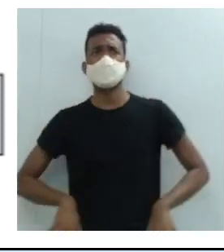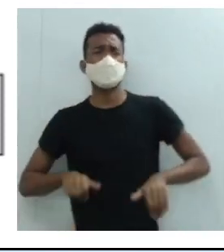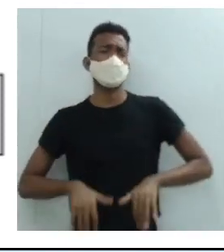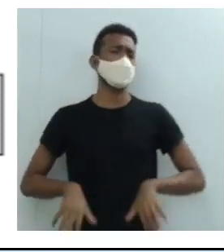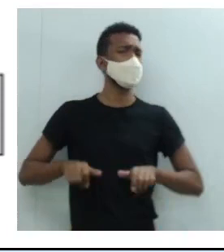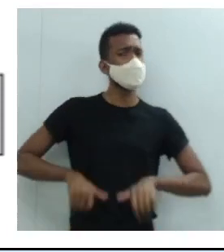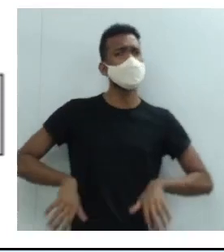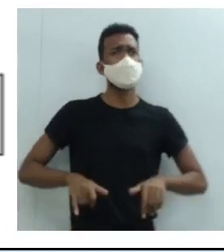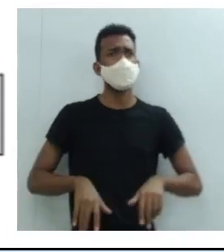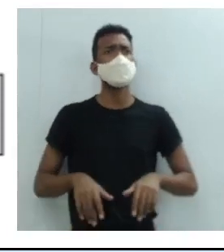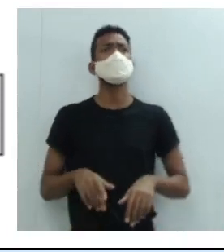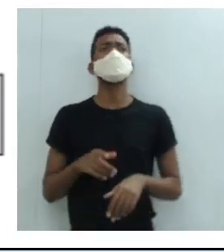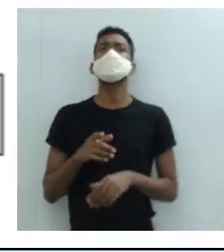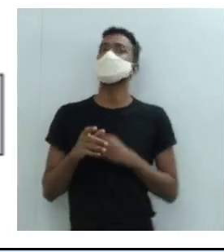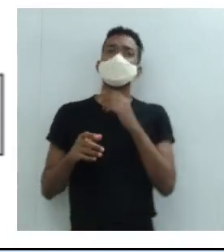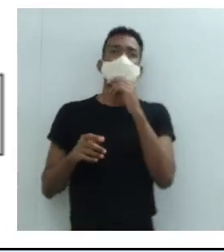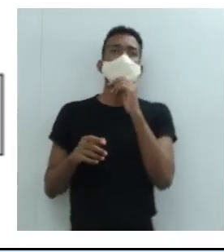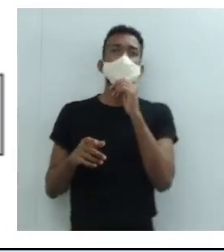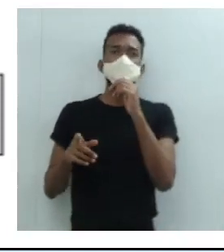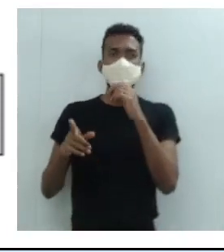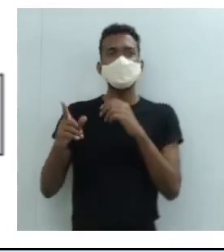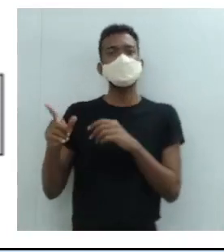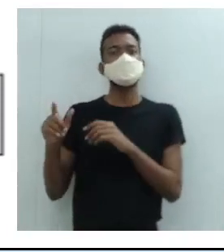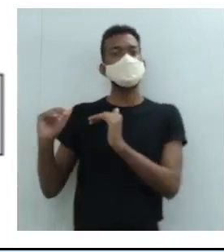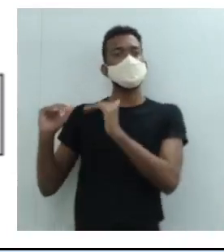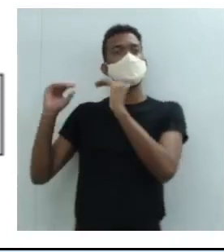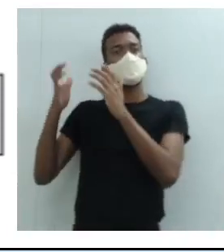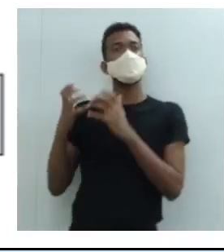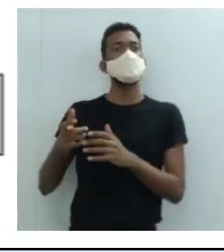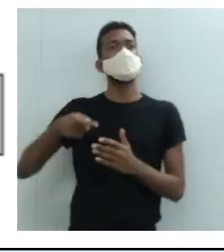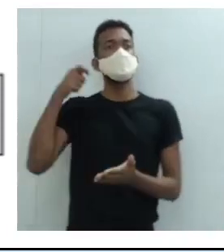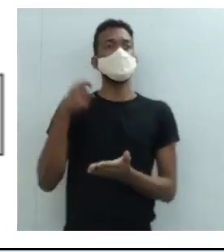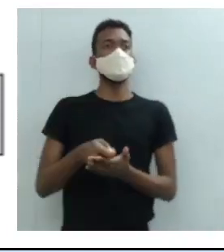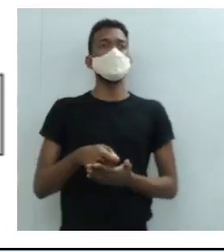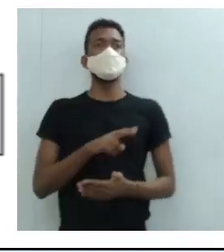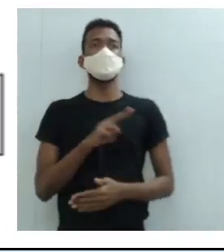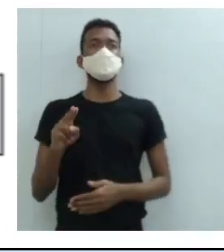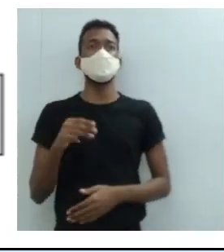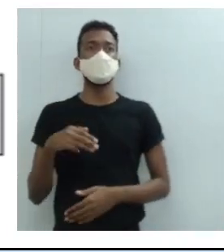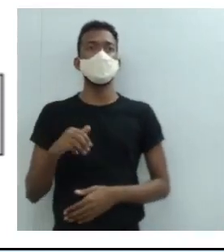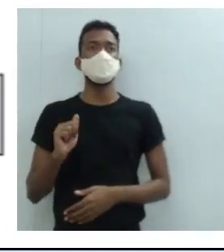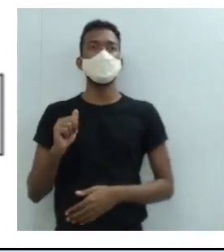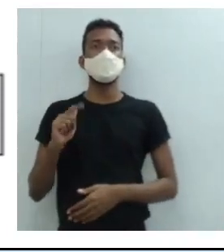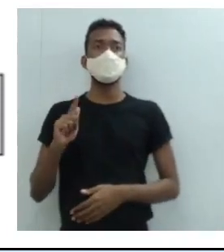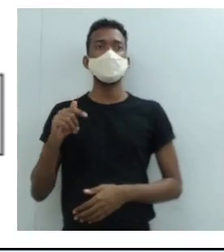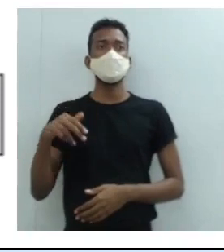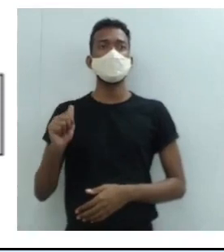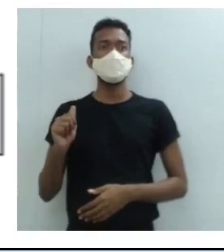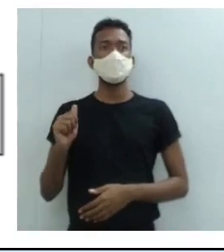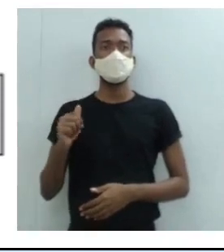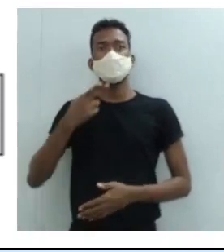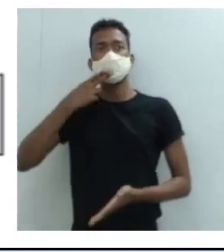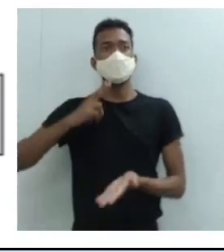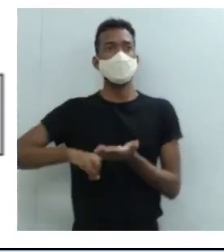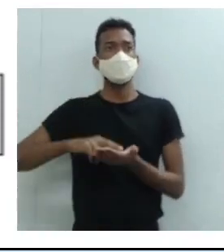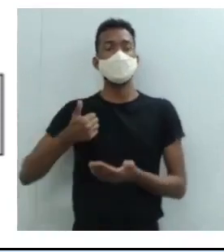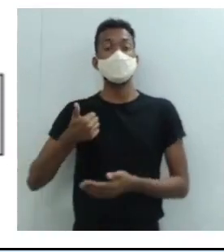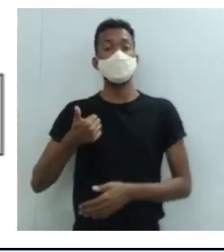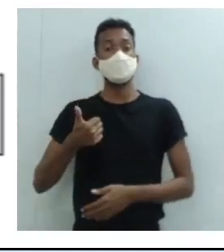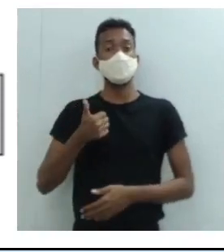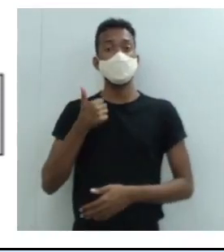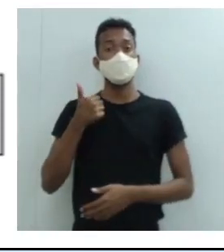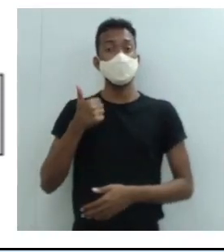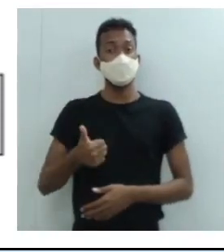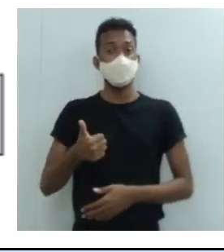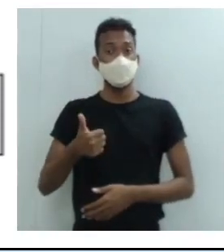Posteriormente, a nobreza impôs o quê? A Magna Carta. É isso. Em 1215. Ou seja, e